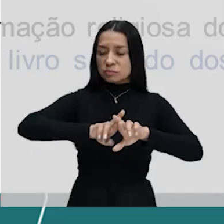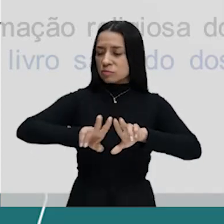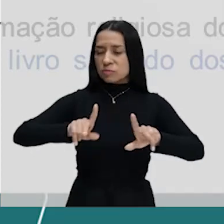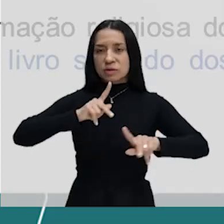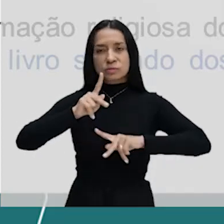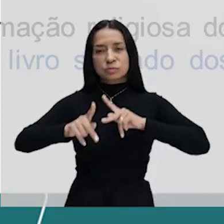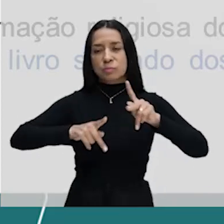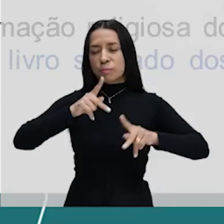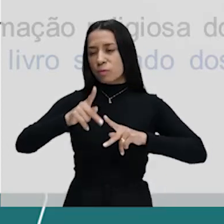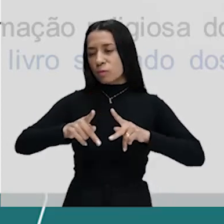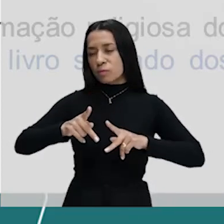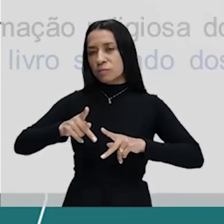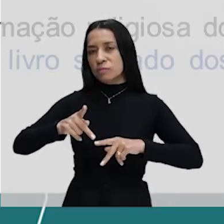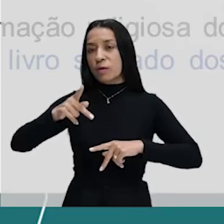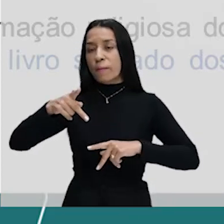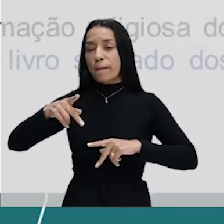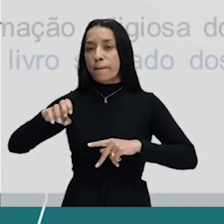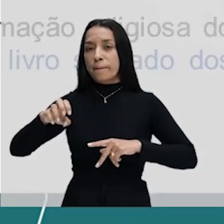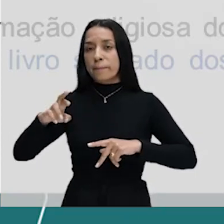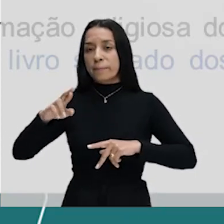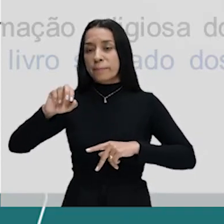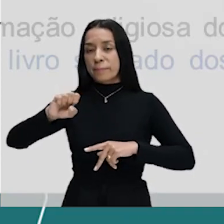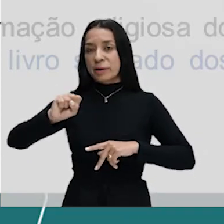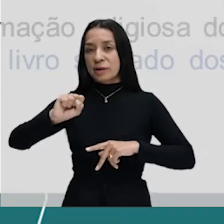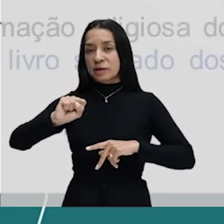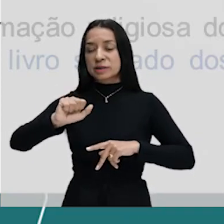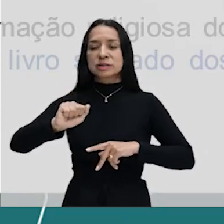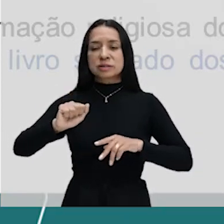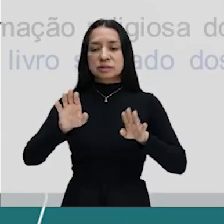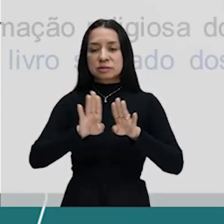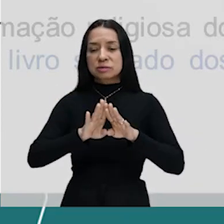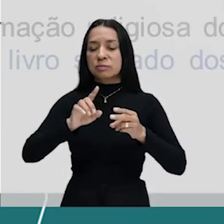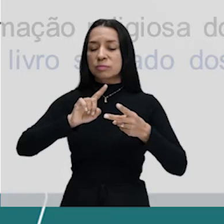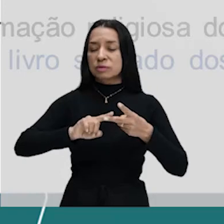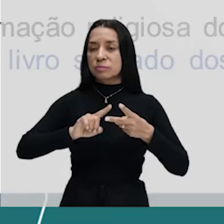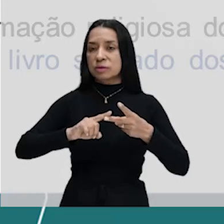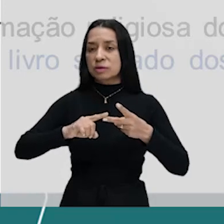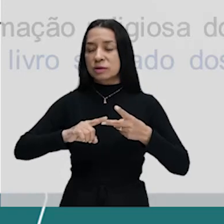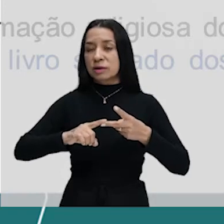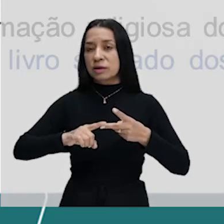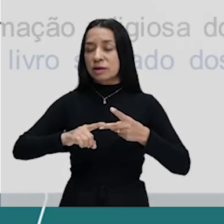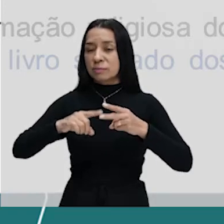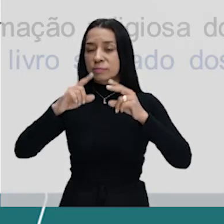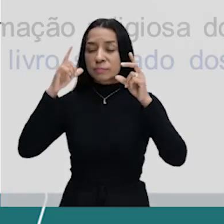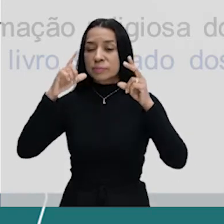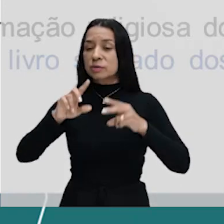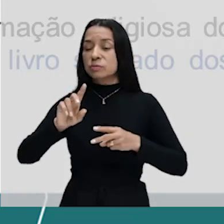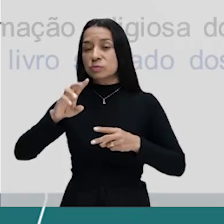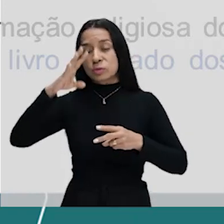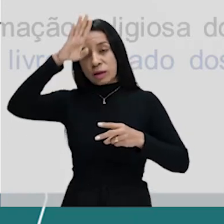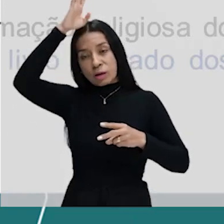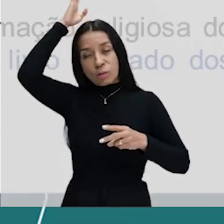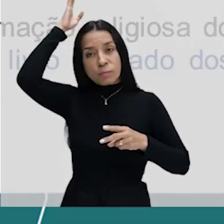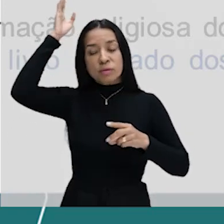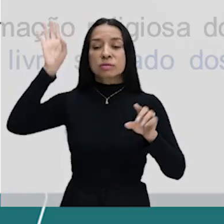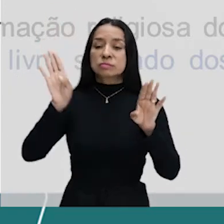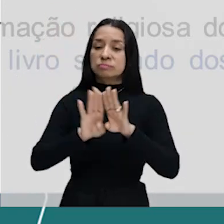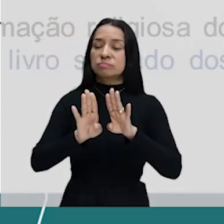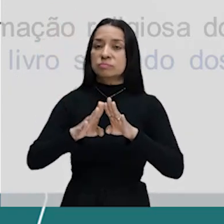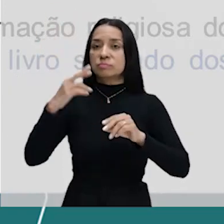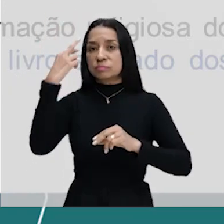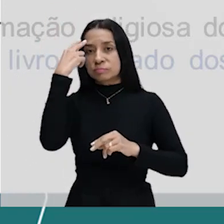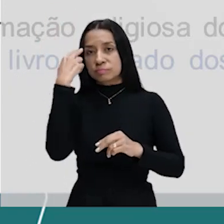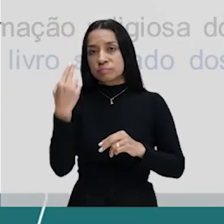o segundo império da Babilônia, os hebreus que vão ser dominados ali pelos romanos, e você tem uma história